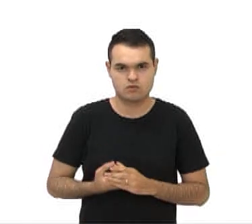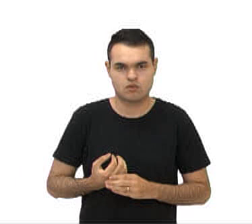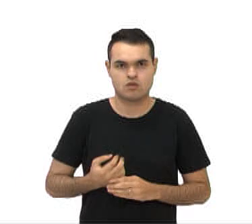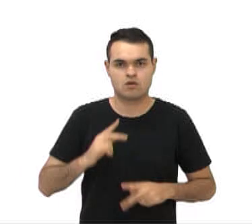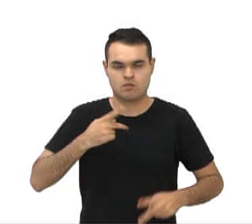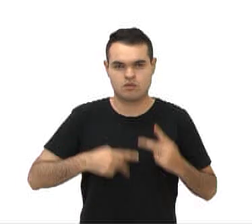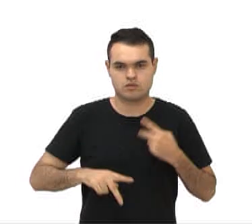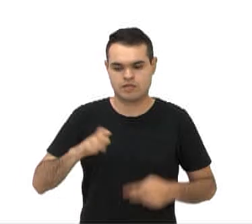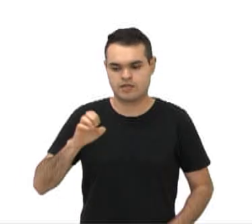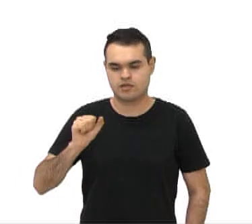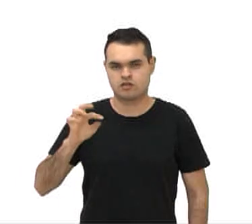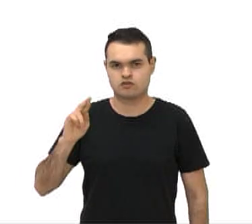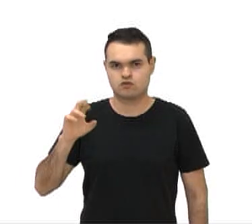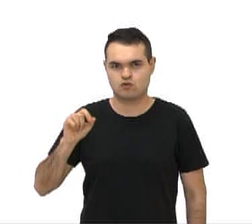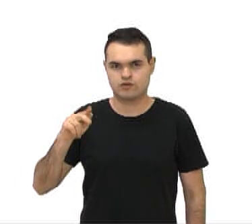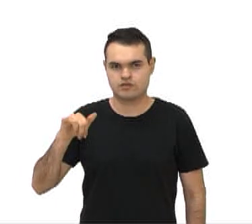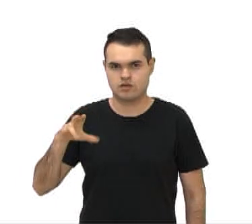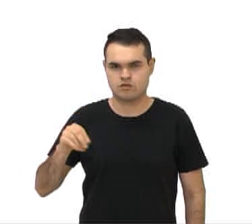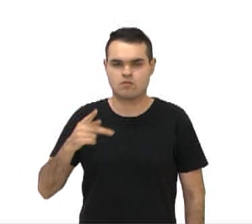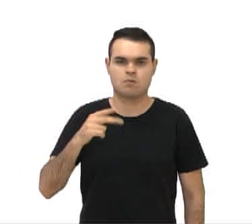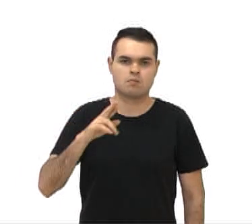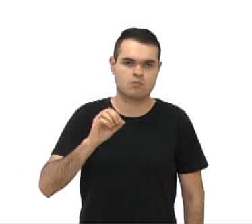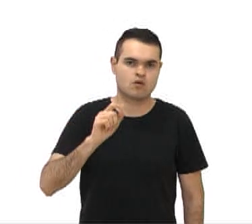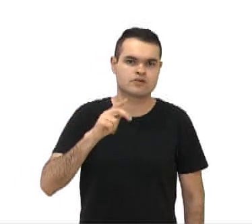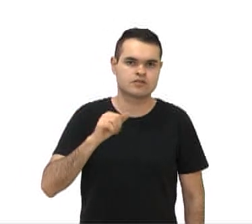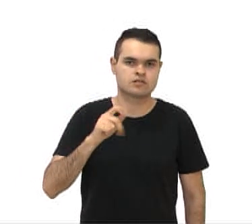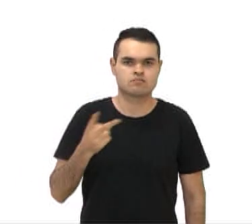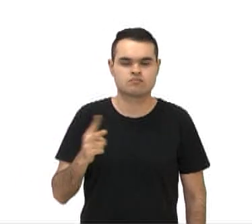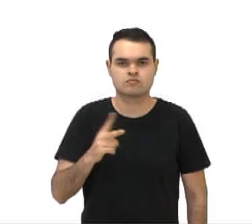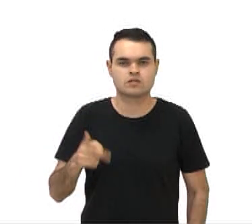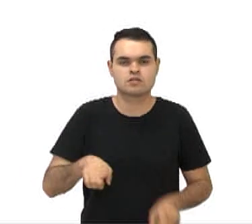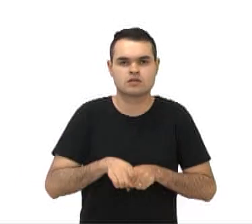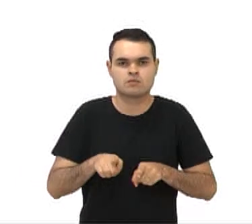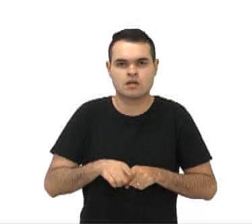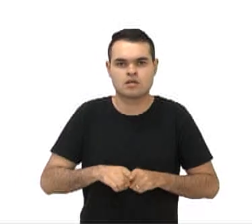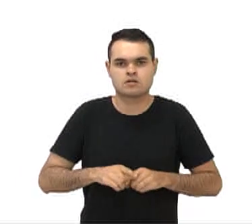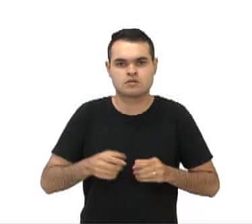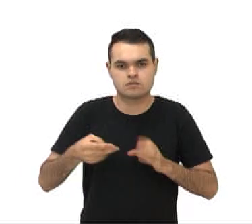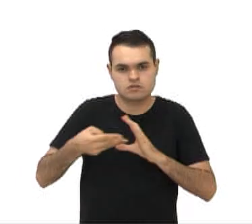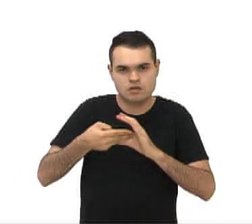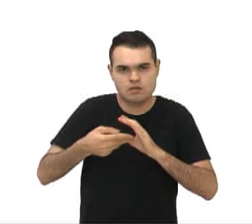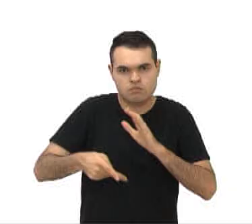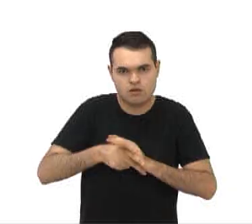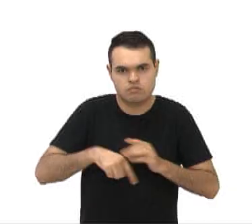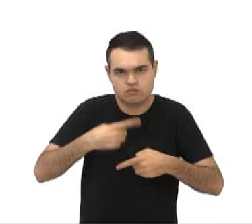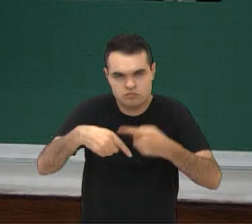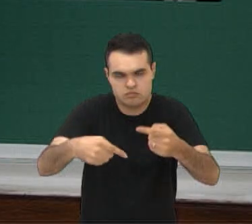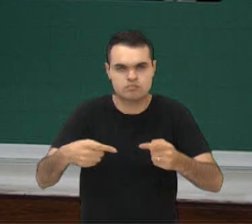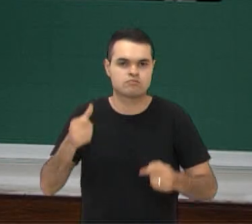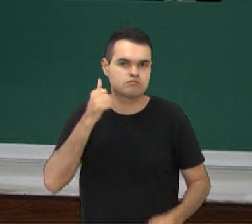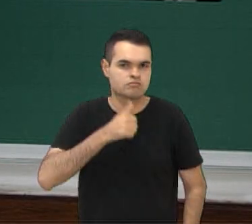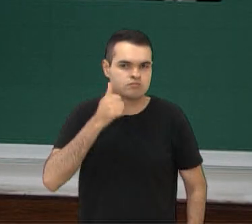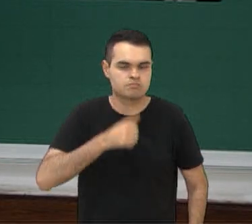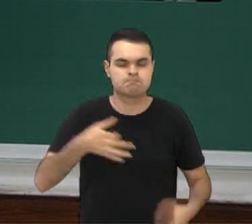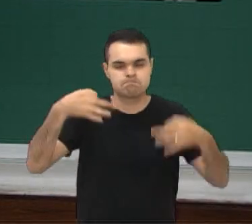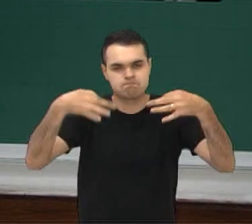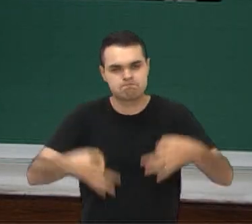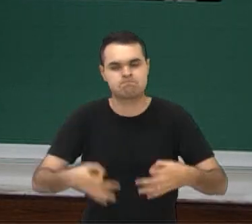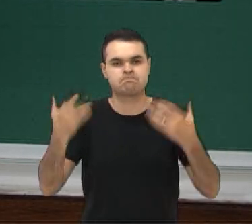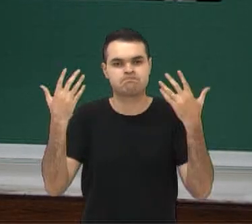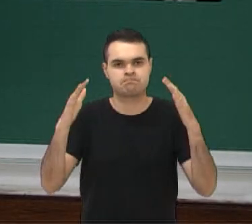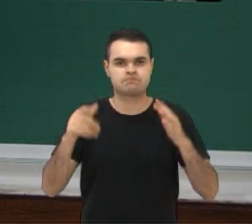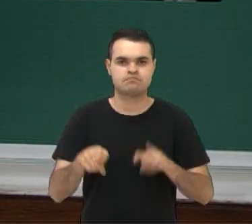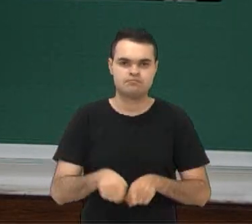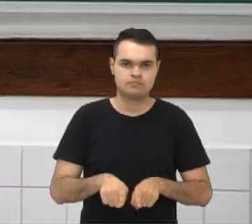hormônios estrogênio e progesterona. E as células reprodutivas femininas, quem assinalou? Verdadeiro, acertou.